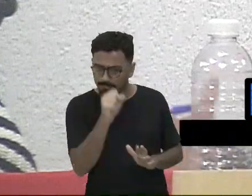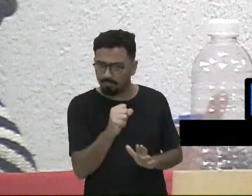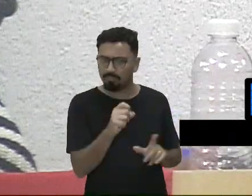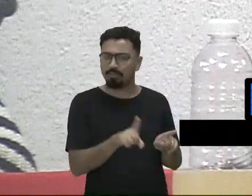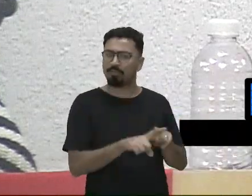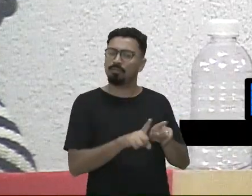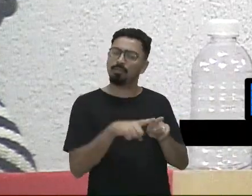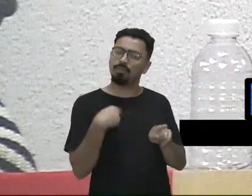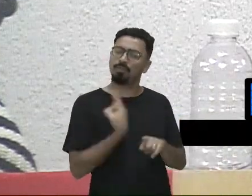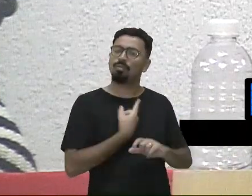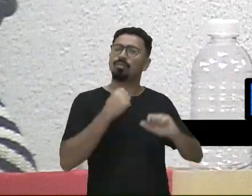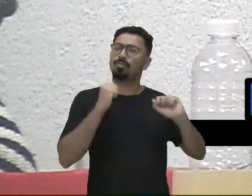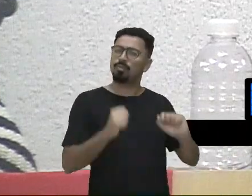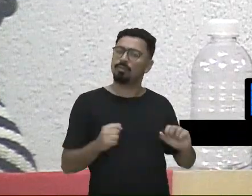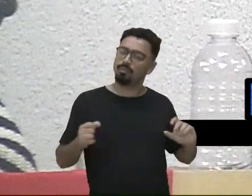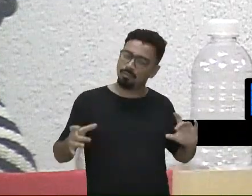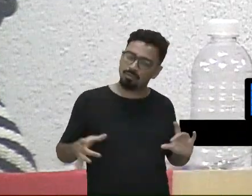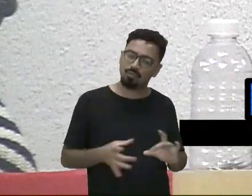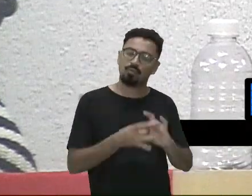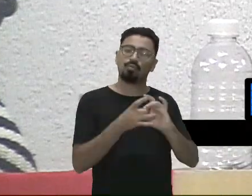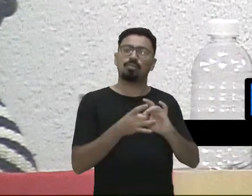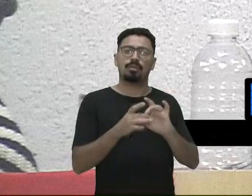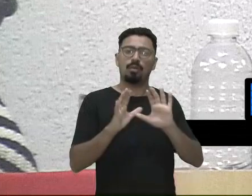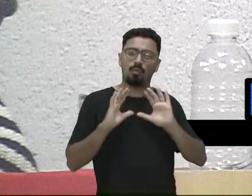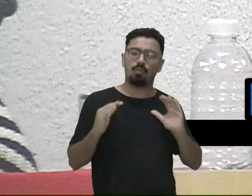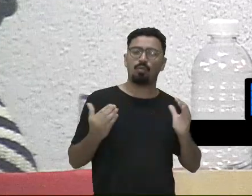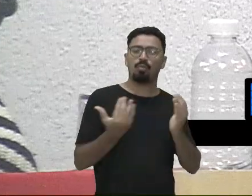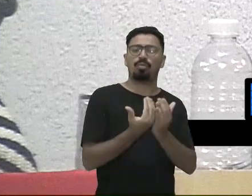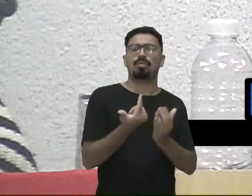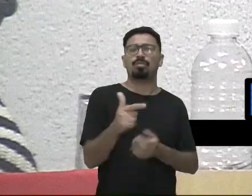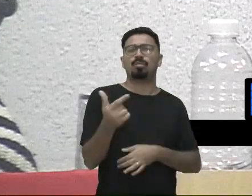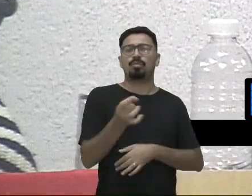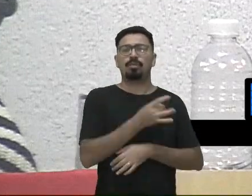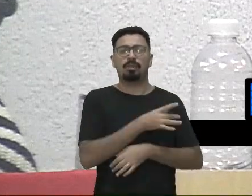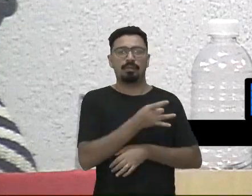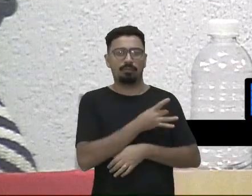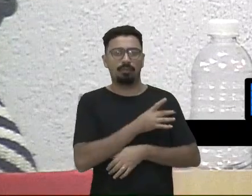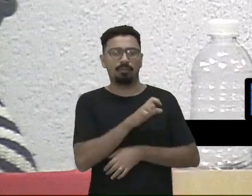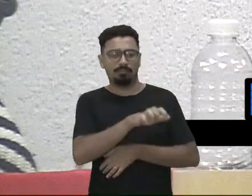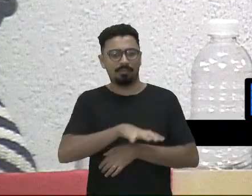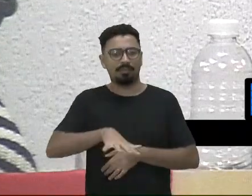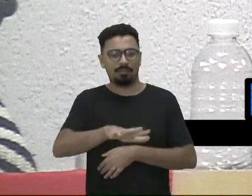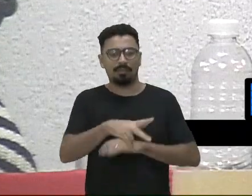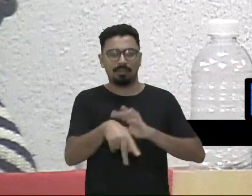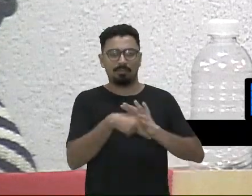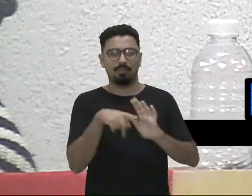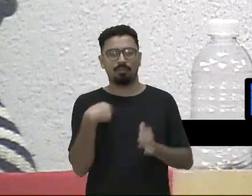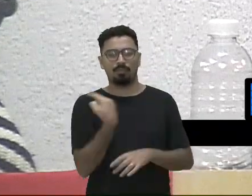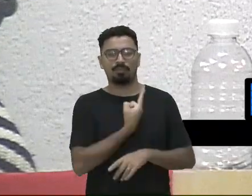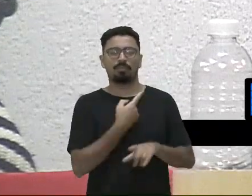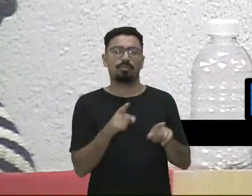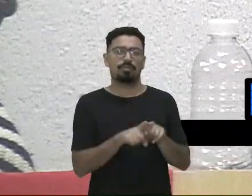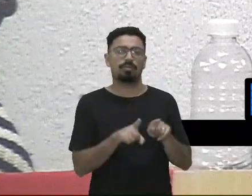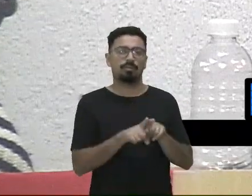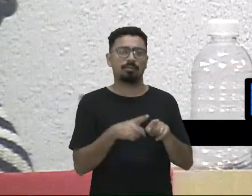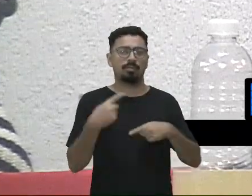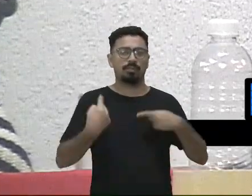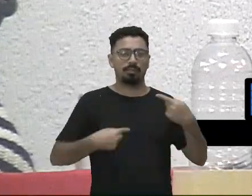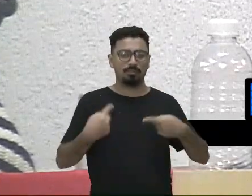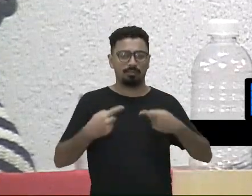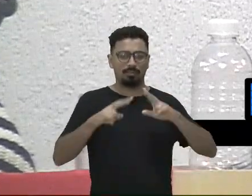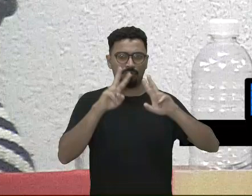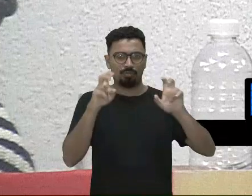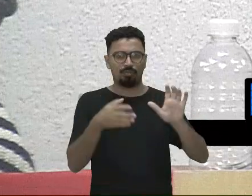se una enquanto comunidade e que a gente não tenha mais medo de ocupar esse espaço que também é nosso. Sendo assim, discutidos temas